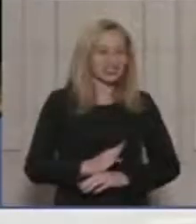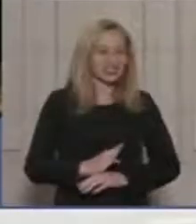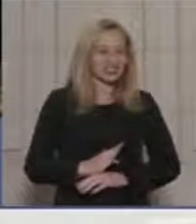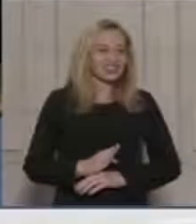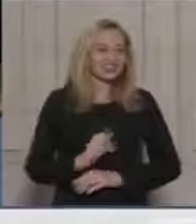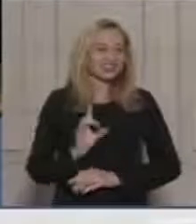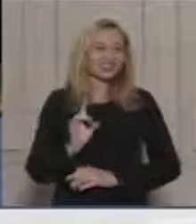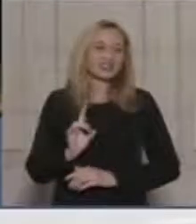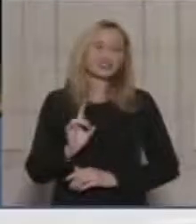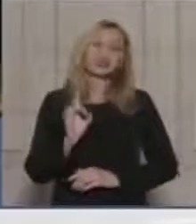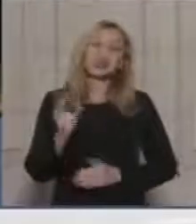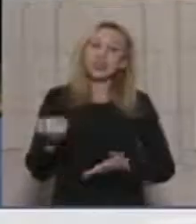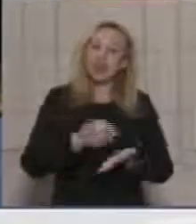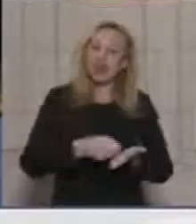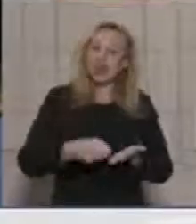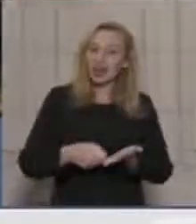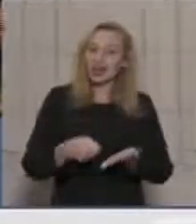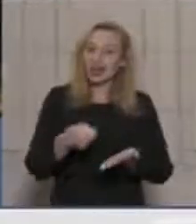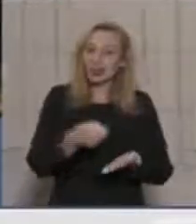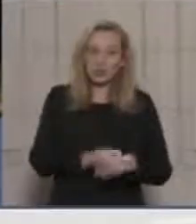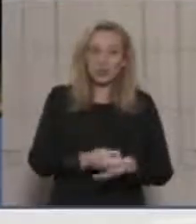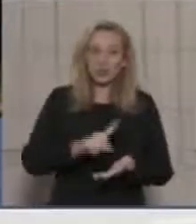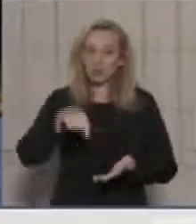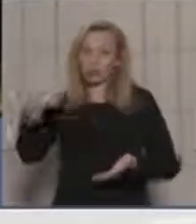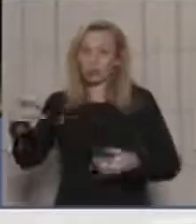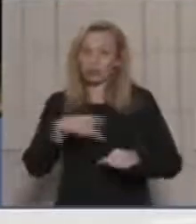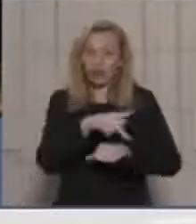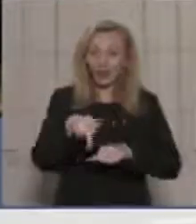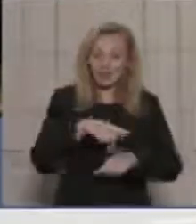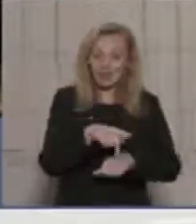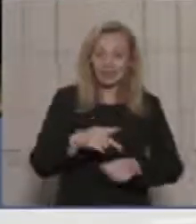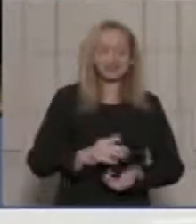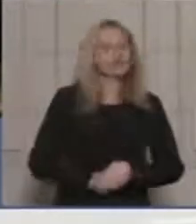com outros países, ao ponto